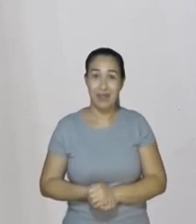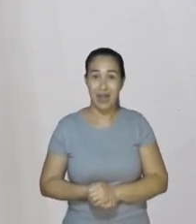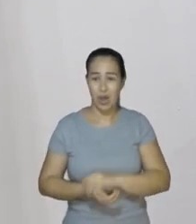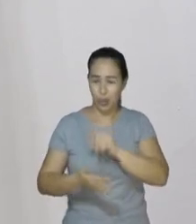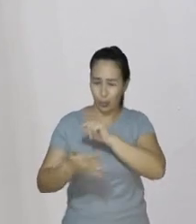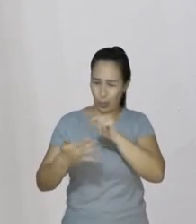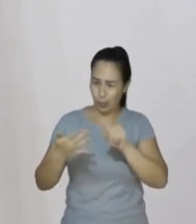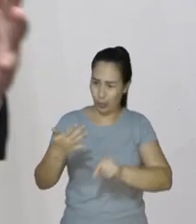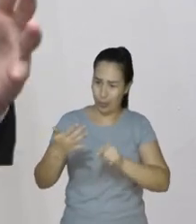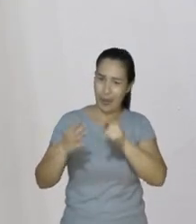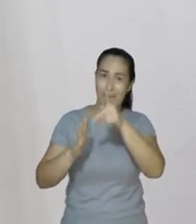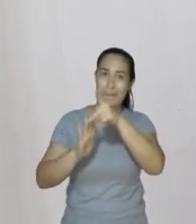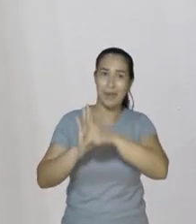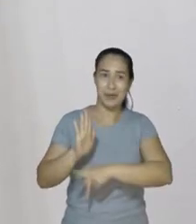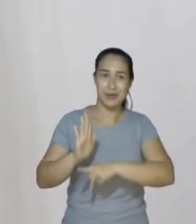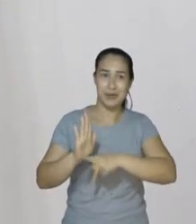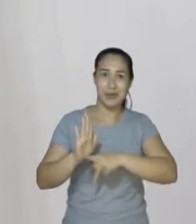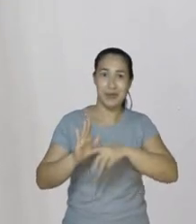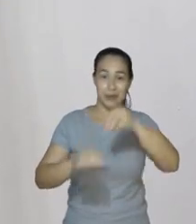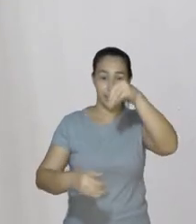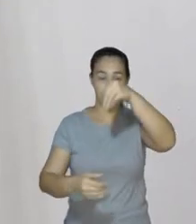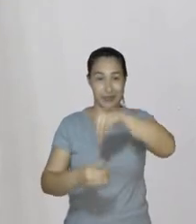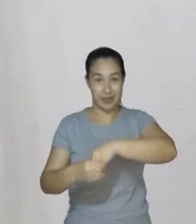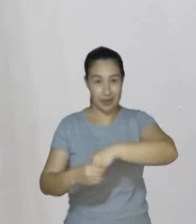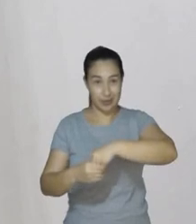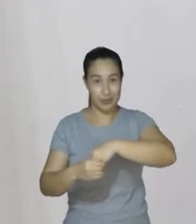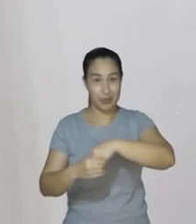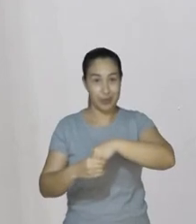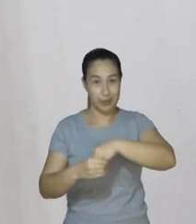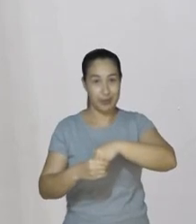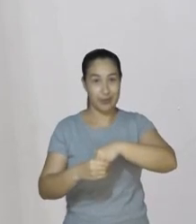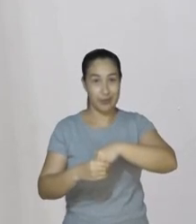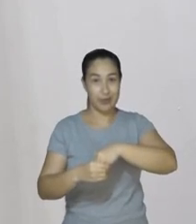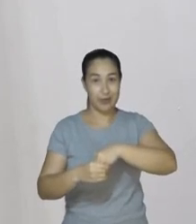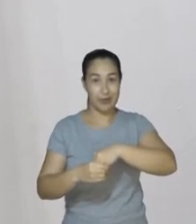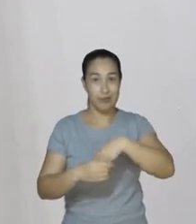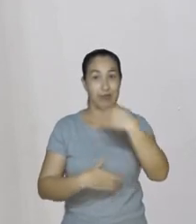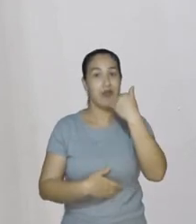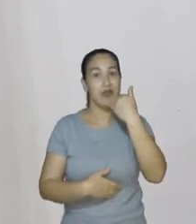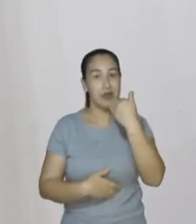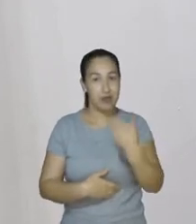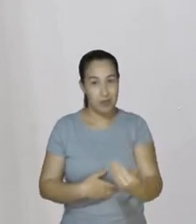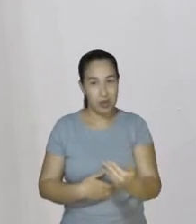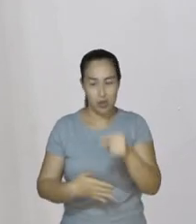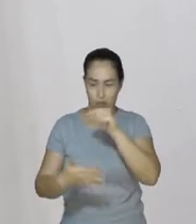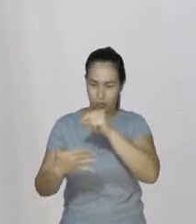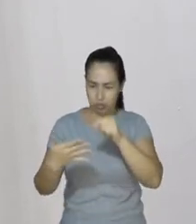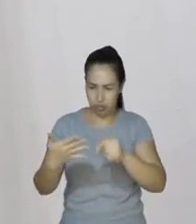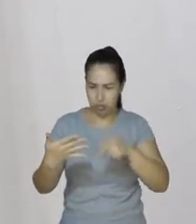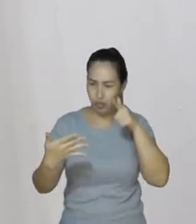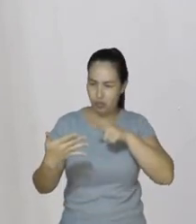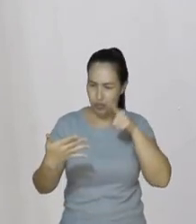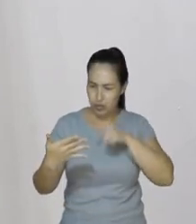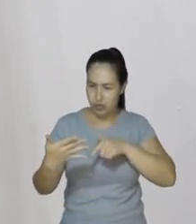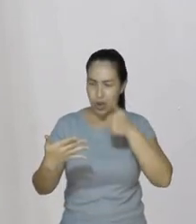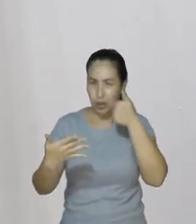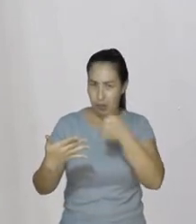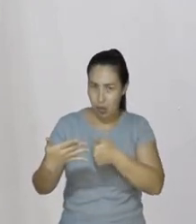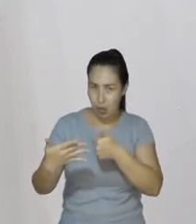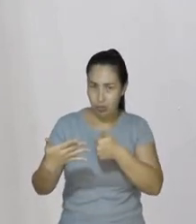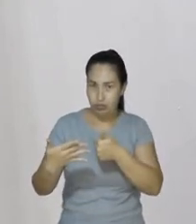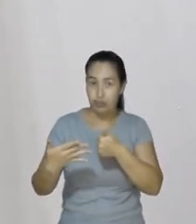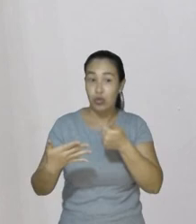projetos vão para lá dentro do que o requerimento, os requisitos são feitos, e